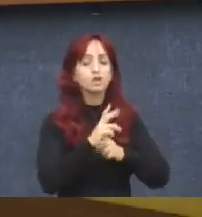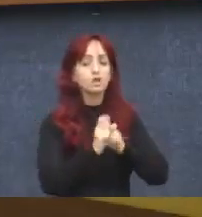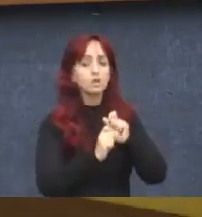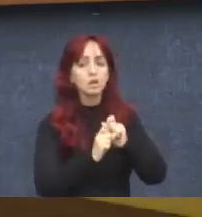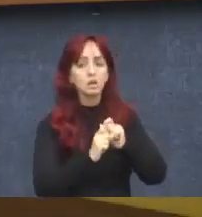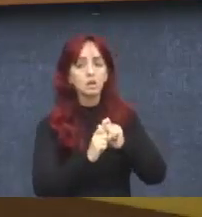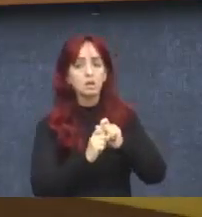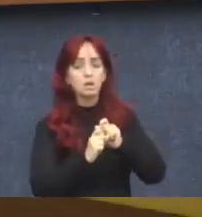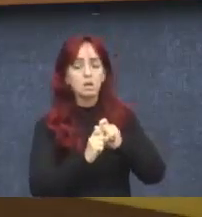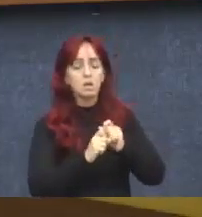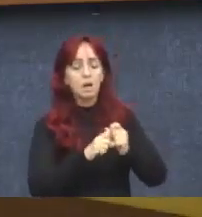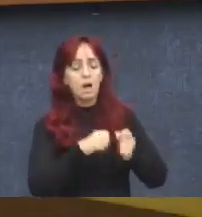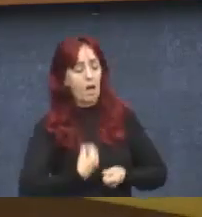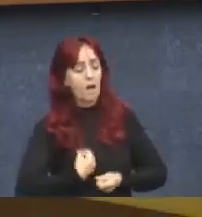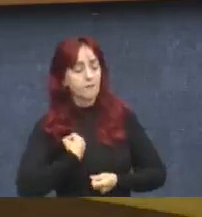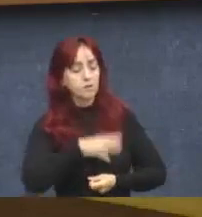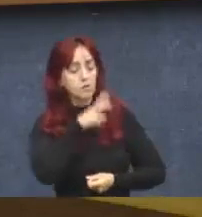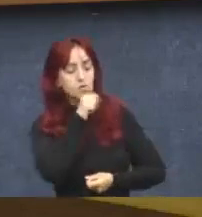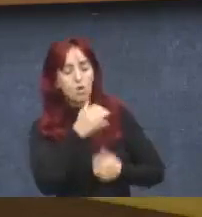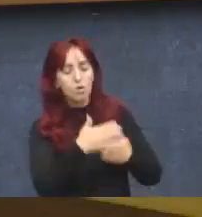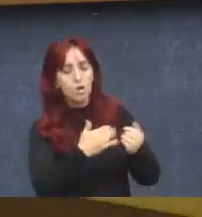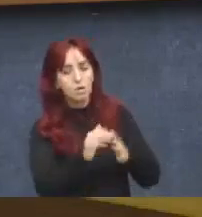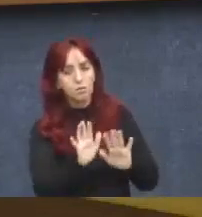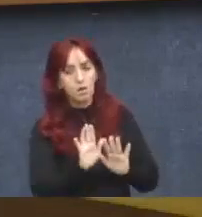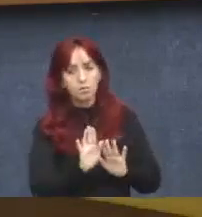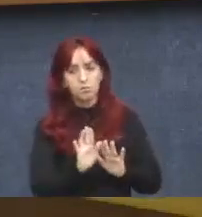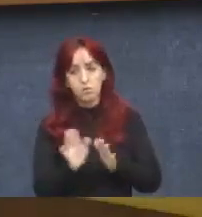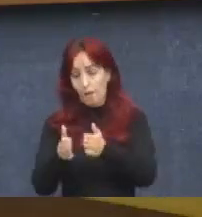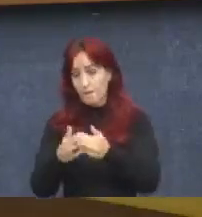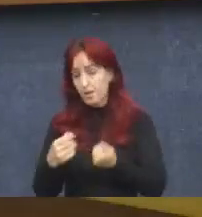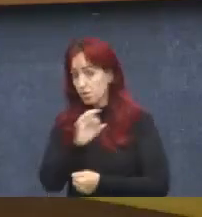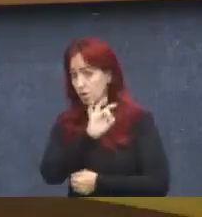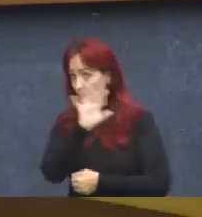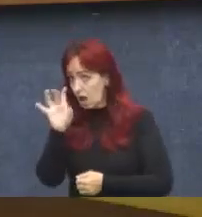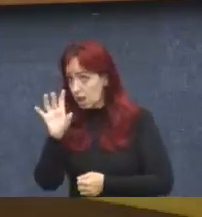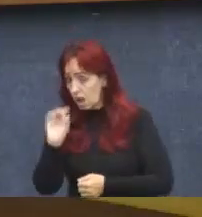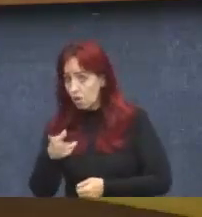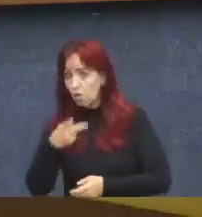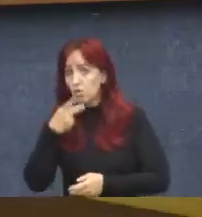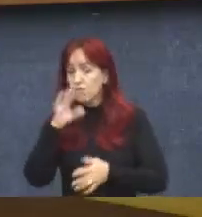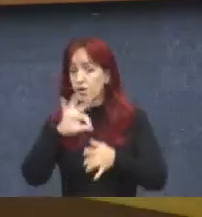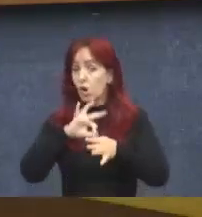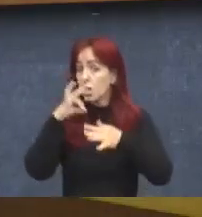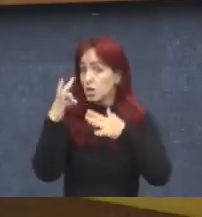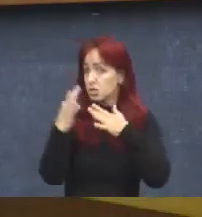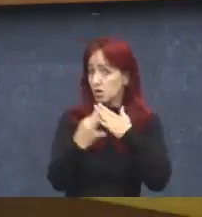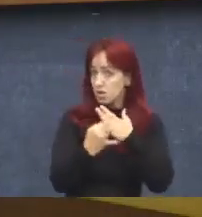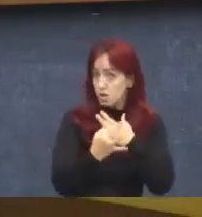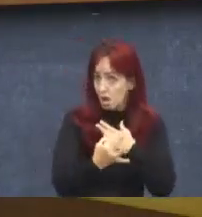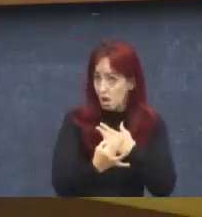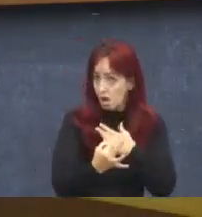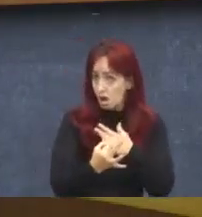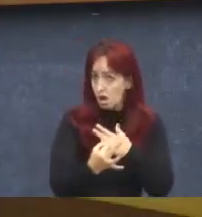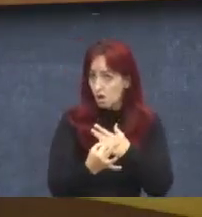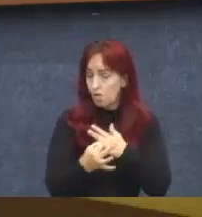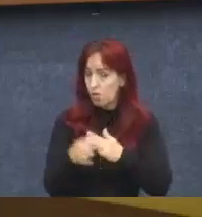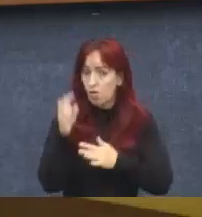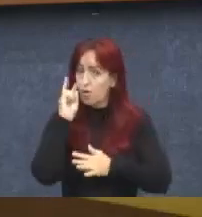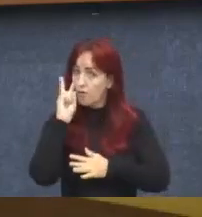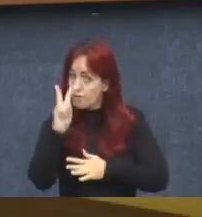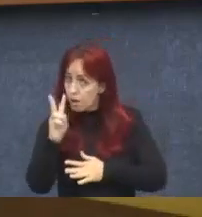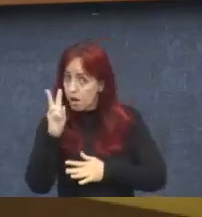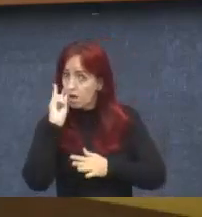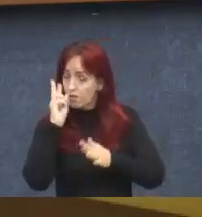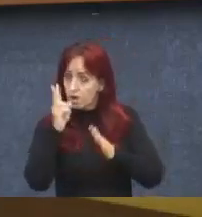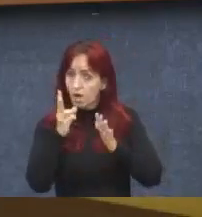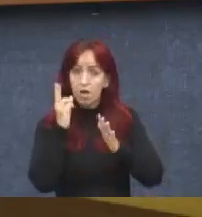animal. E eu peço para cada um que falou nas redes sociais, pegue as nossas